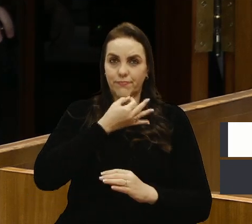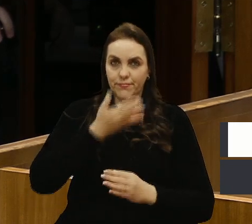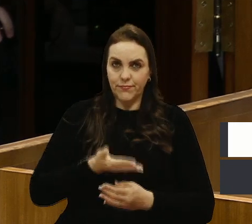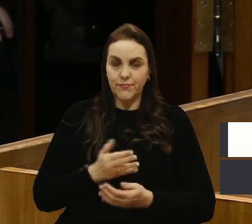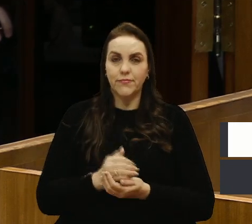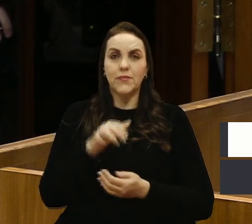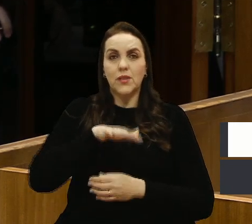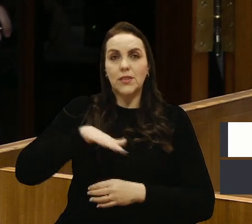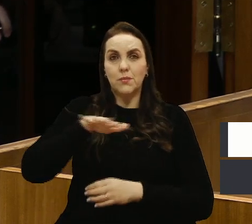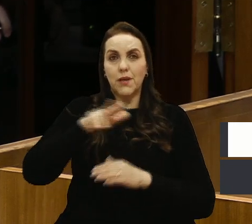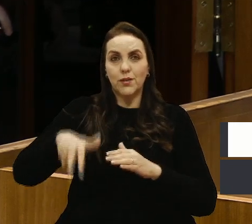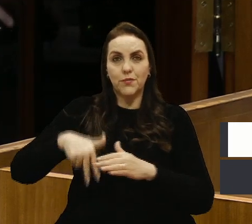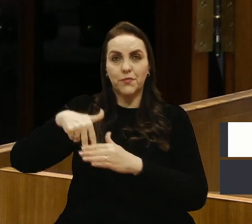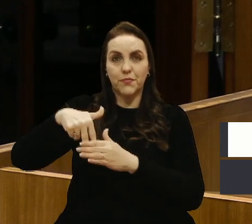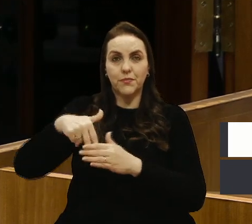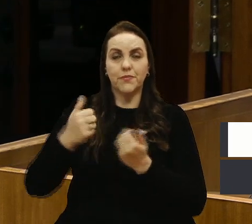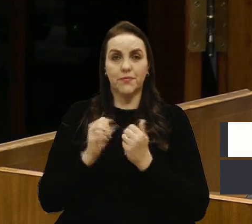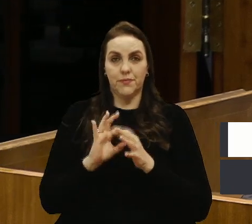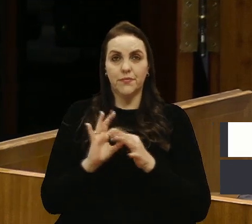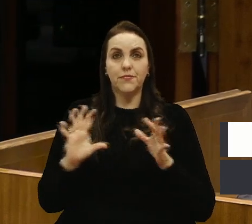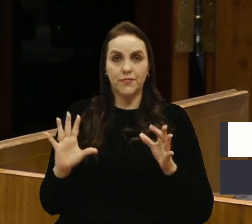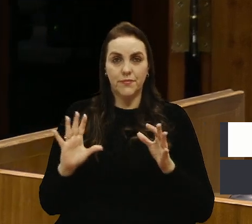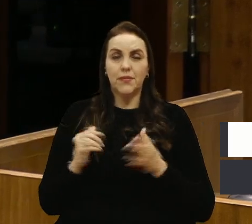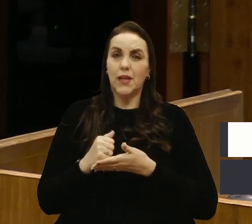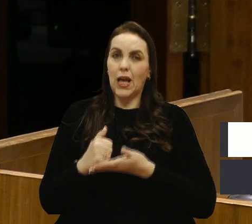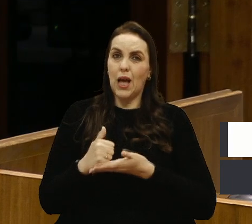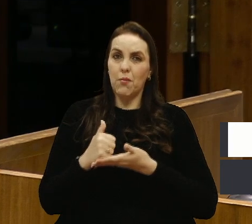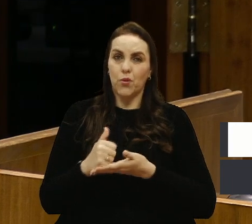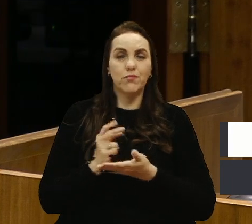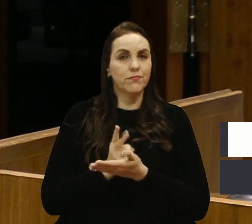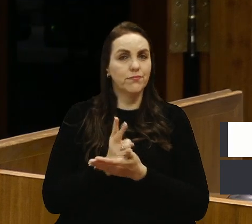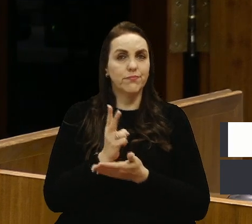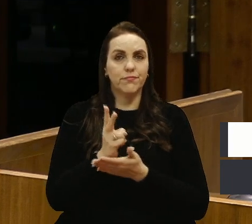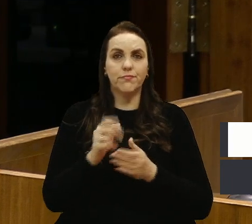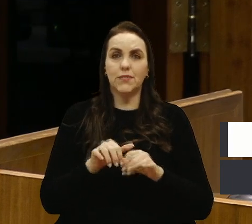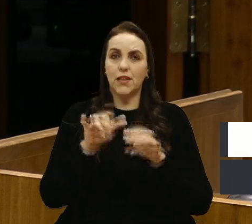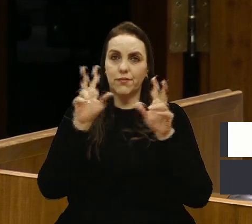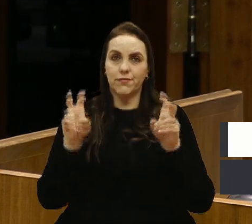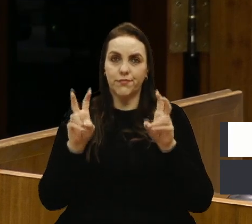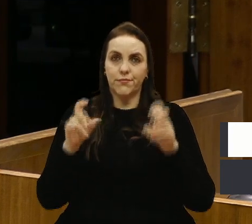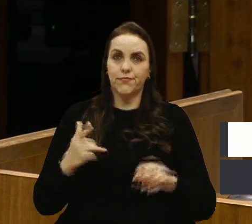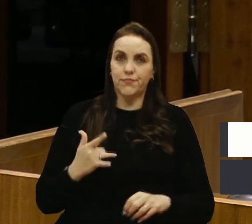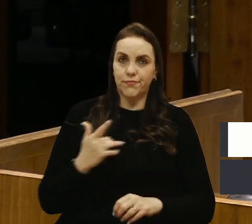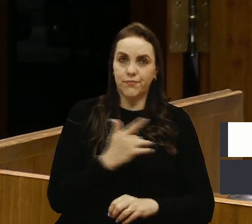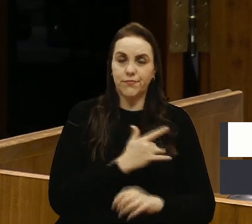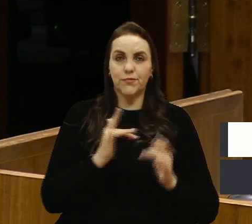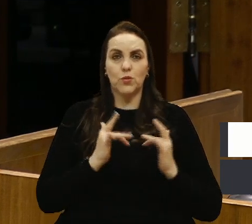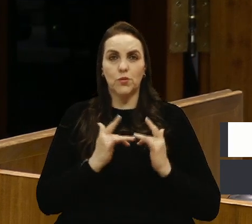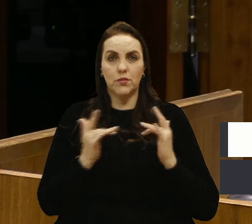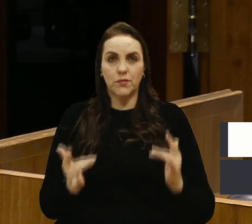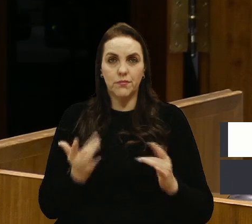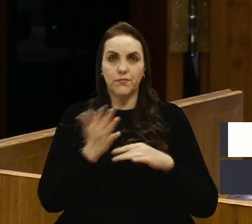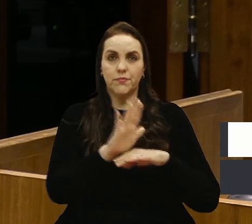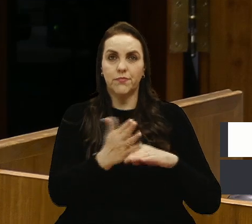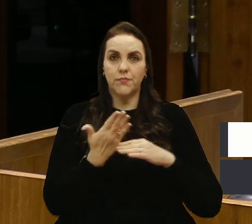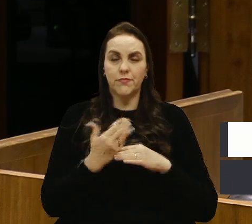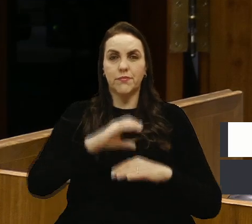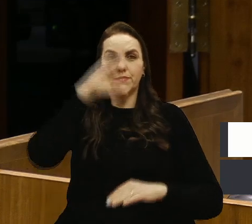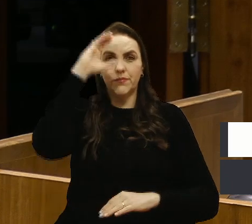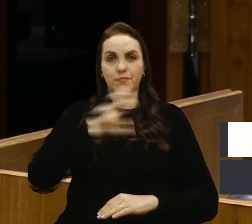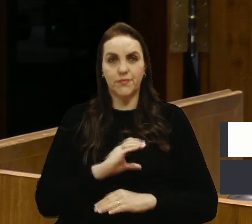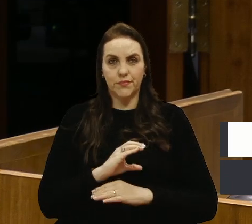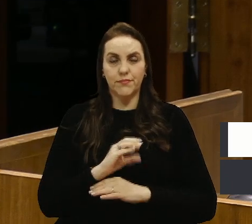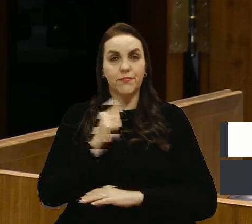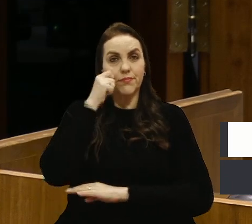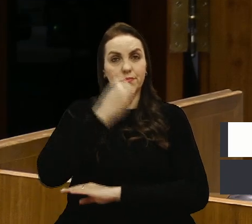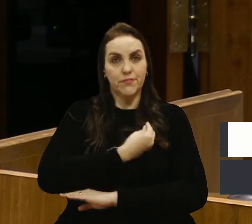pelo espaço concedido e pelo apoio permanente às causas que promovem a saúde, a solidariedade e a cidadania. A presença desta